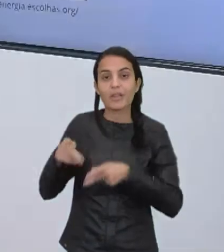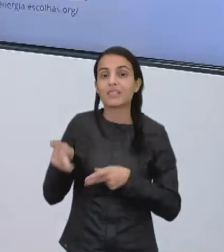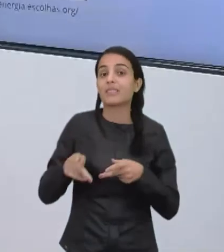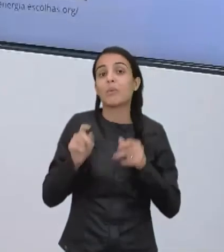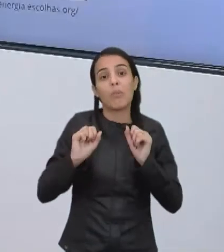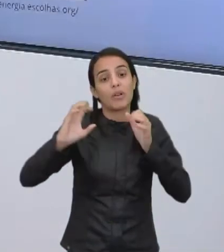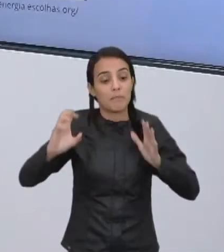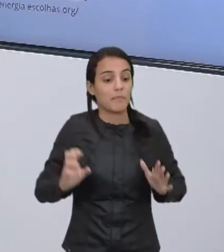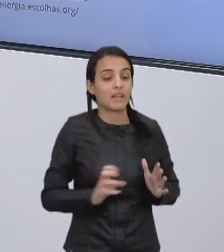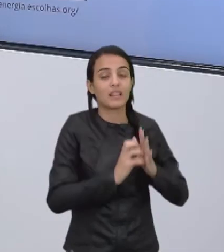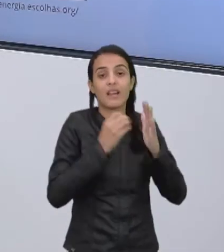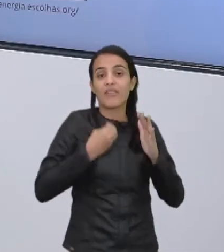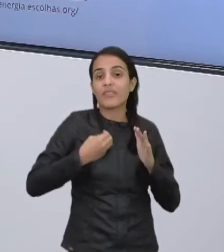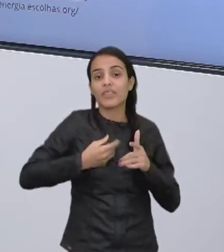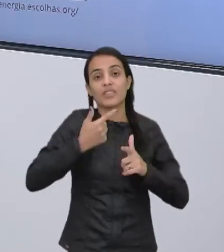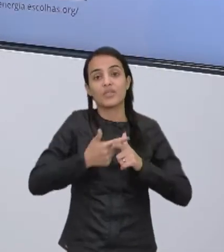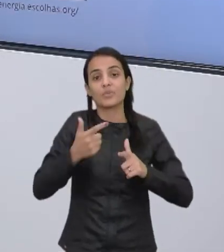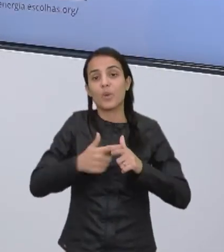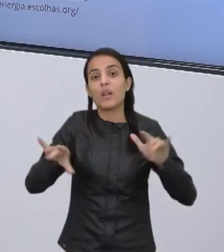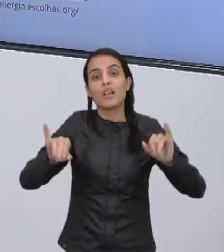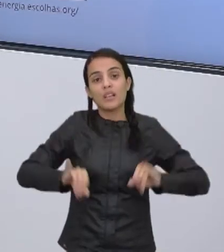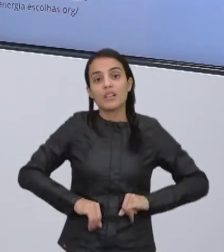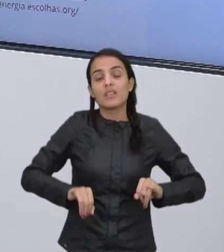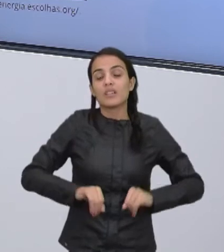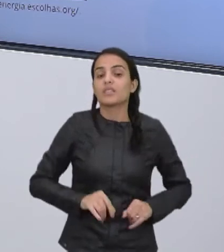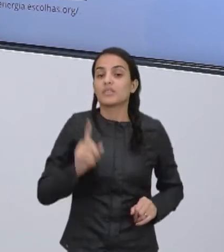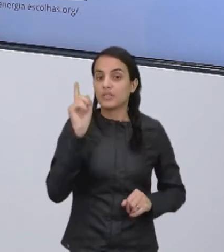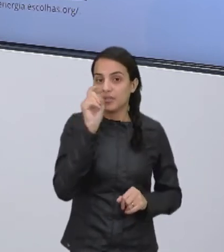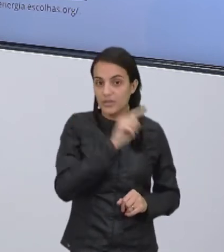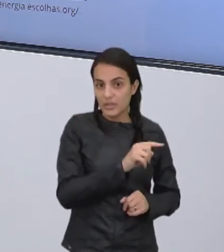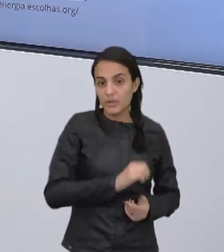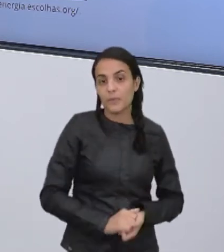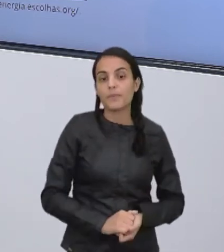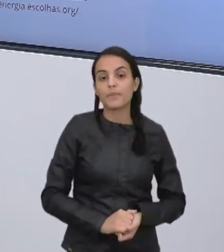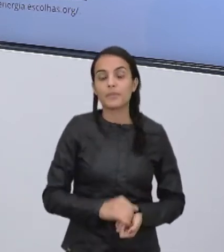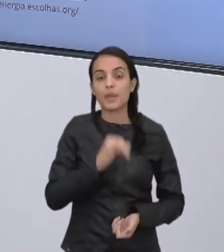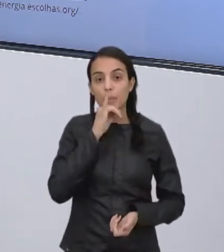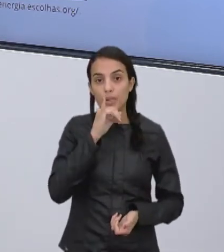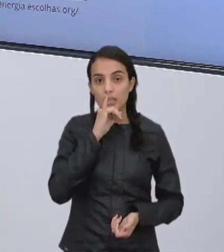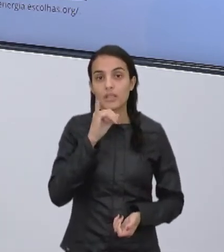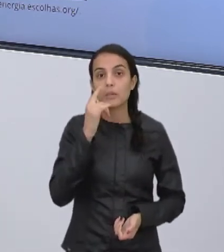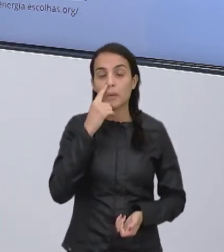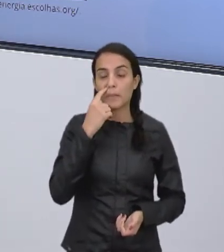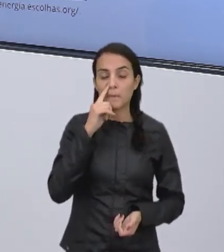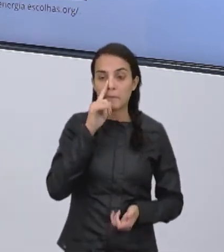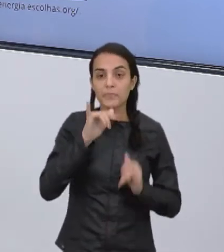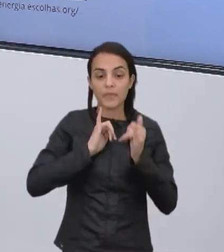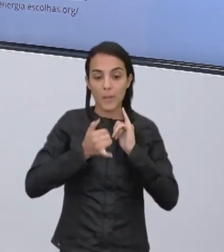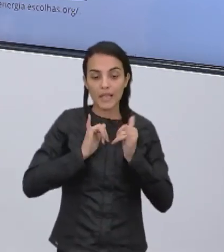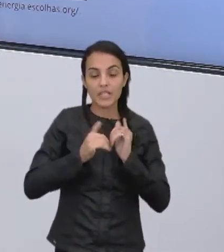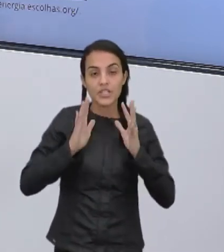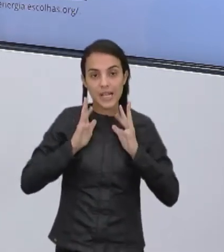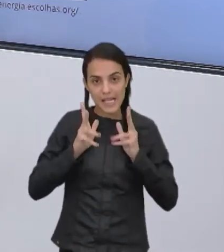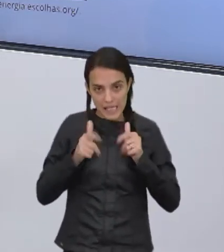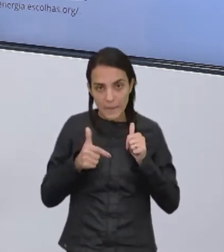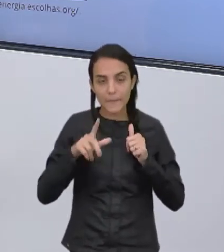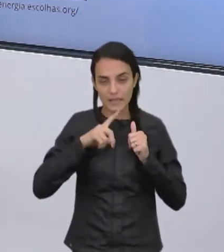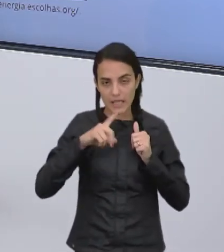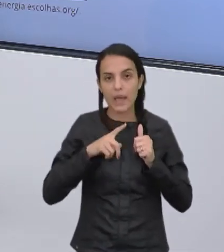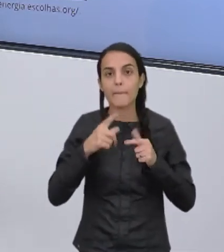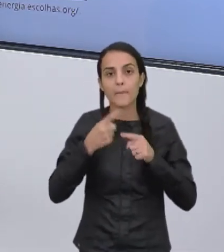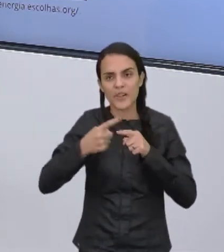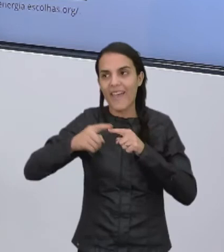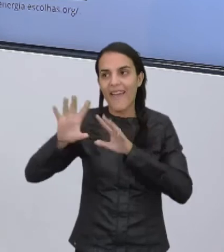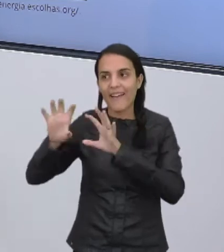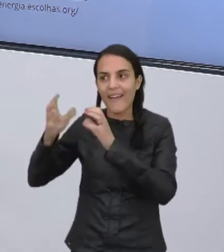Então, as hidrelétricas, ela tem esse problema. Embora ela seja uma fonte de energia considerada limpa, porque não emite gases, né?